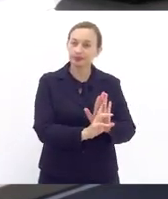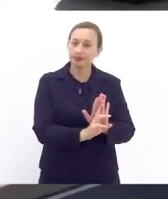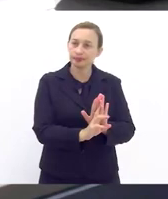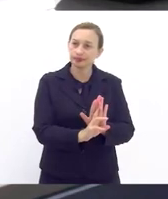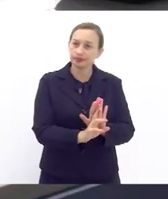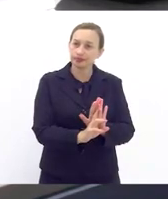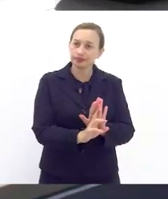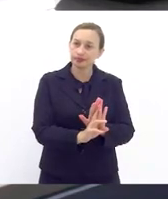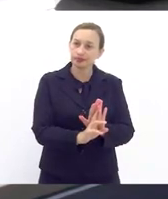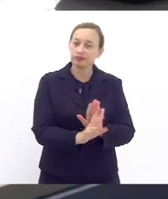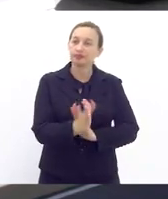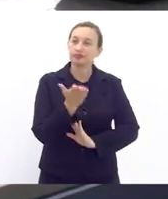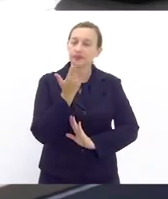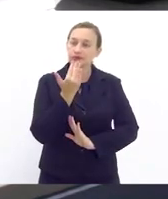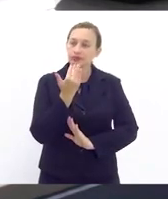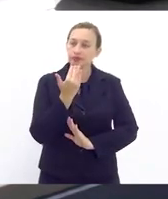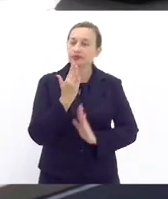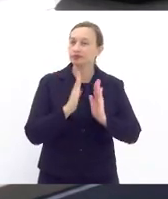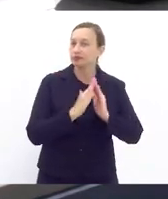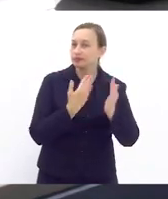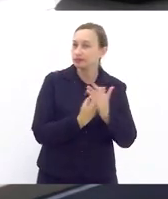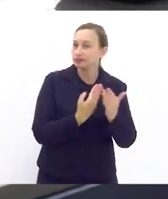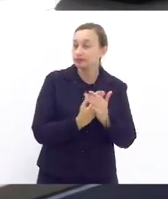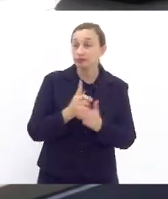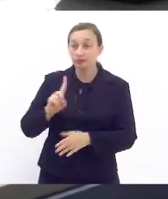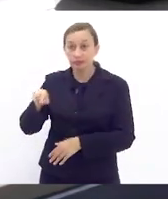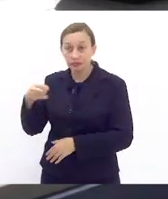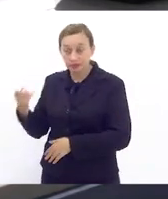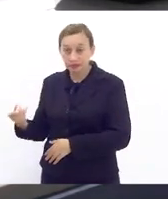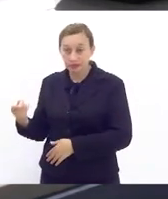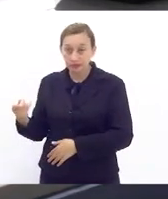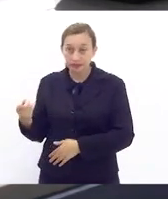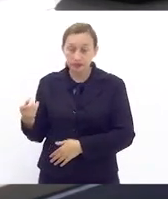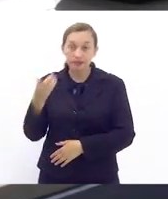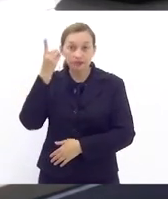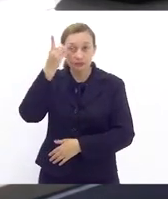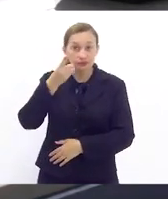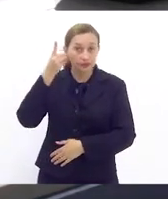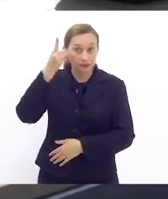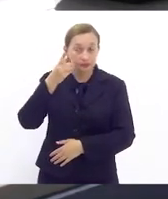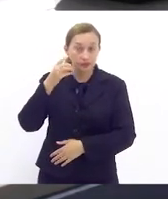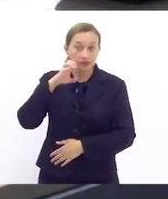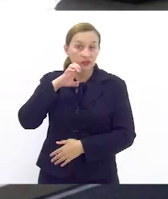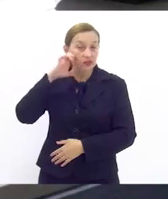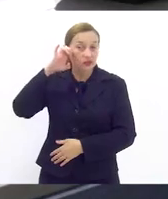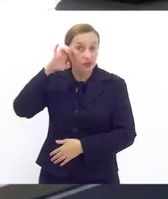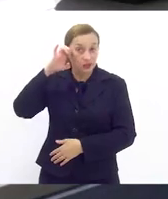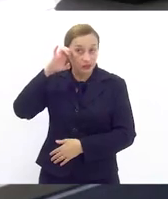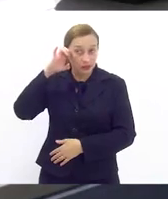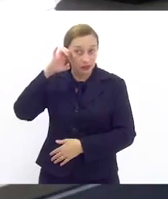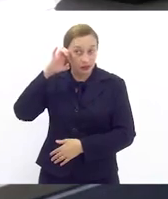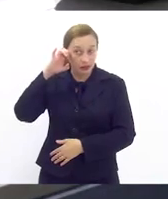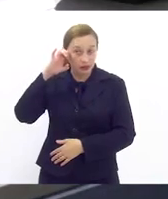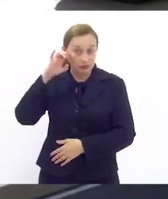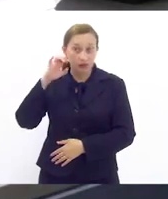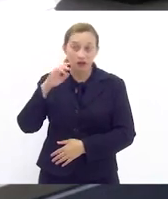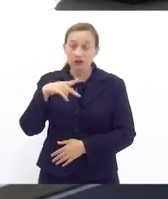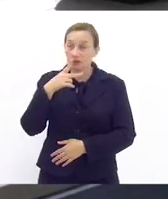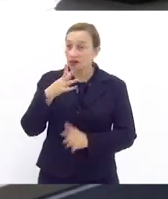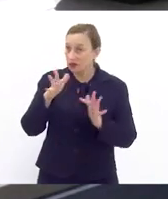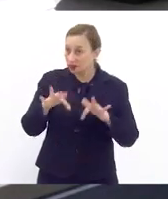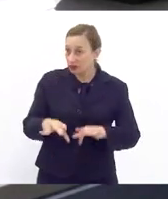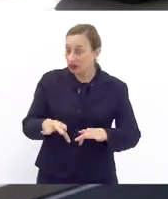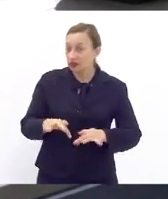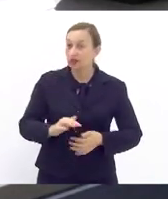da alimentação escolar em seguida paga o a deputada élika takmoto para sua consideração